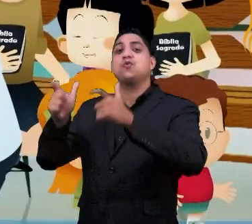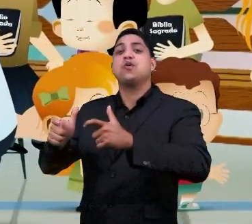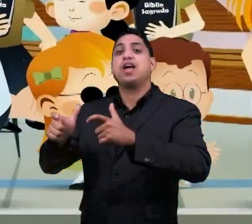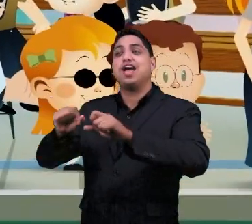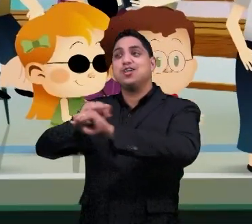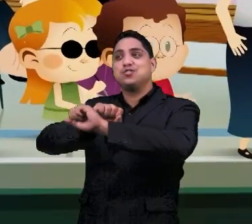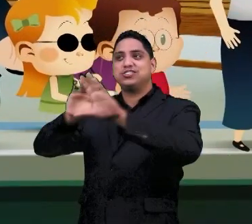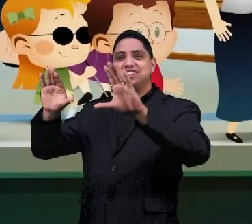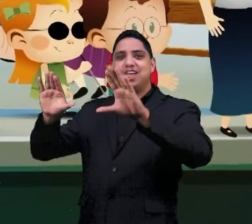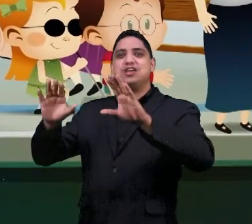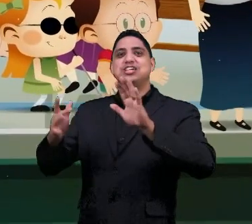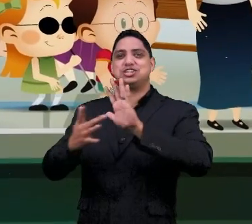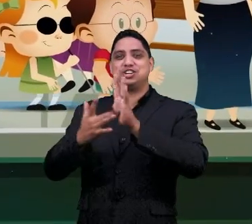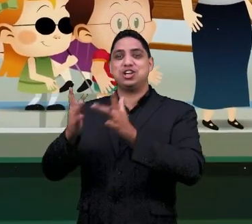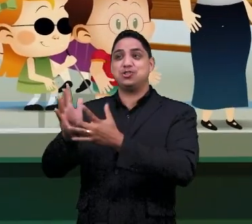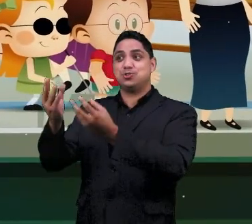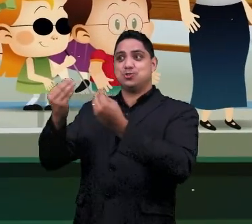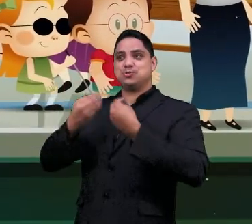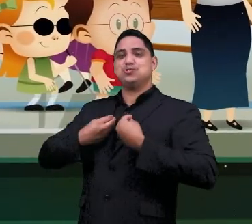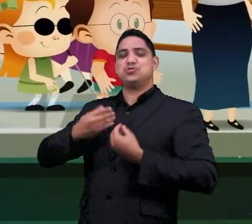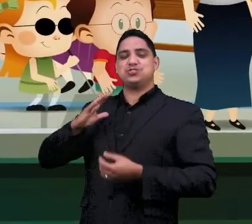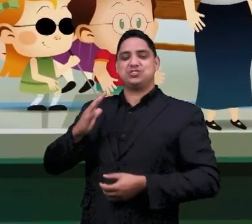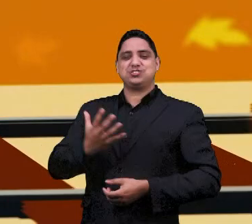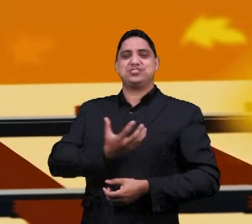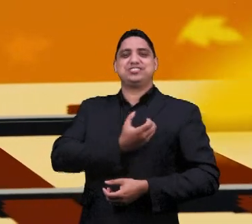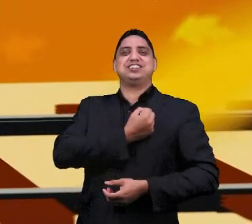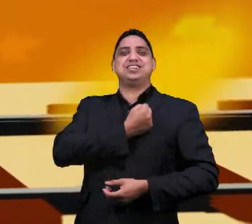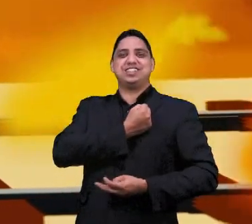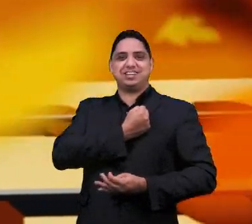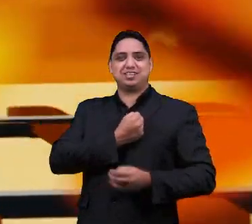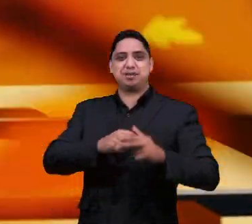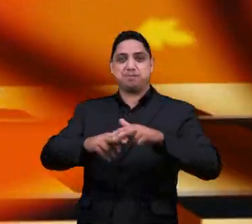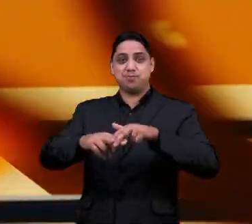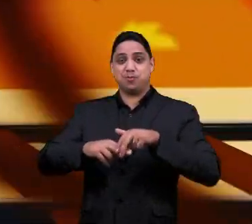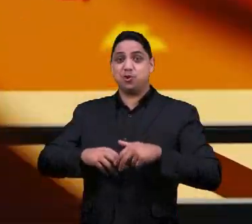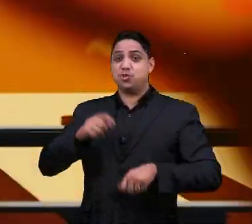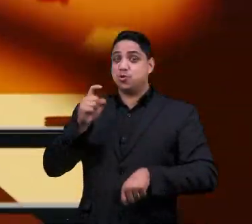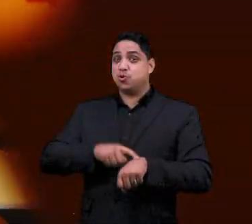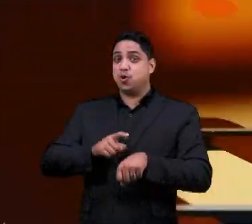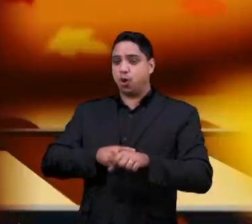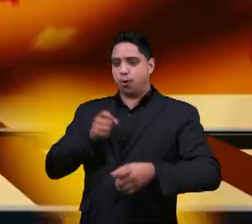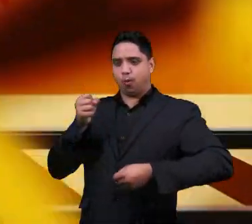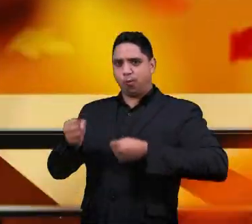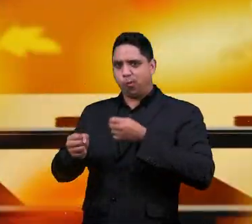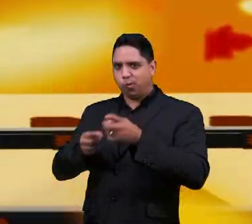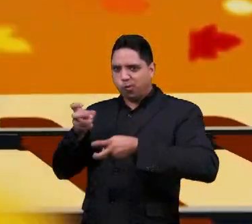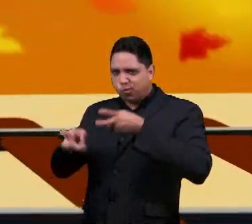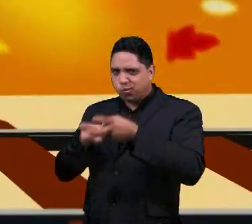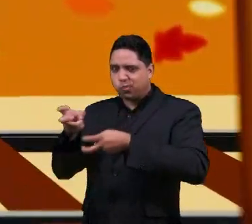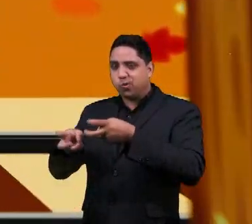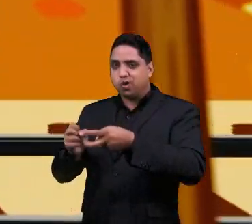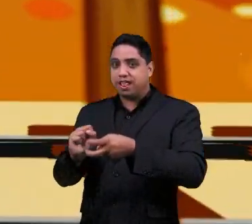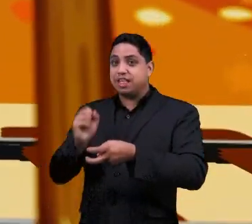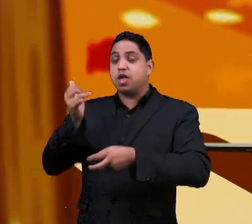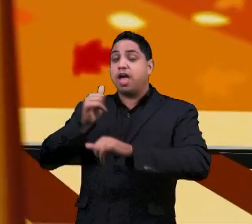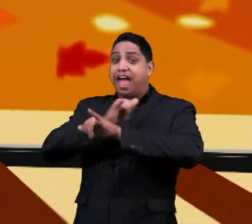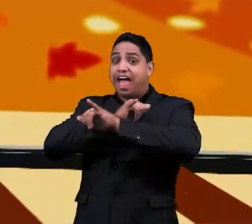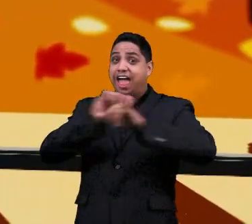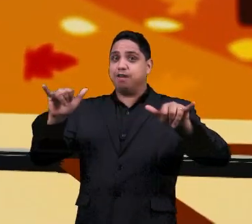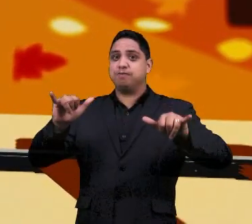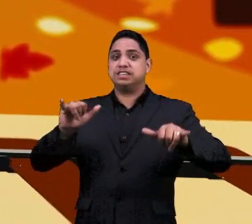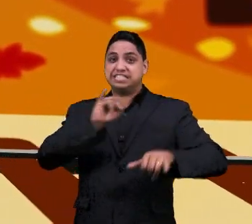para a pátria, Jesus a todos dá. Eis o sinal de marcha, se queres ir